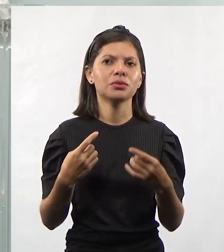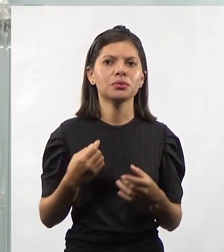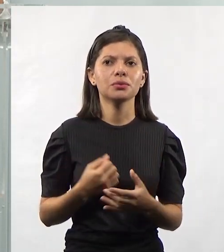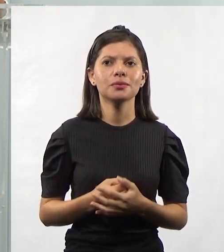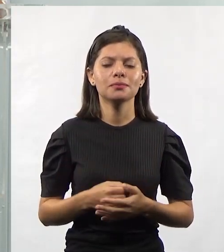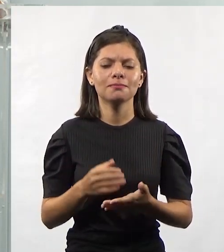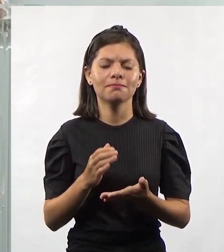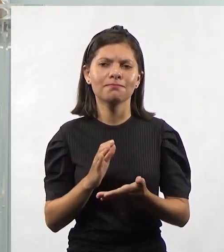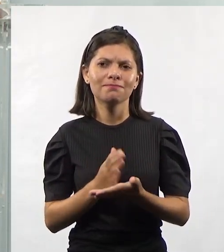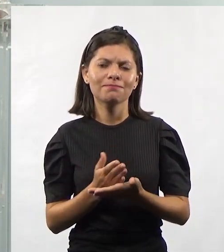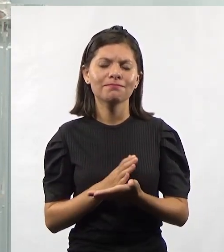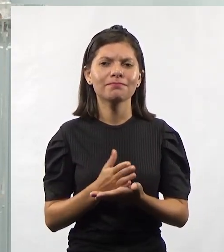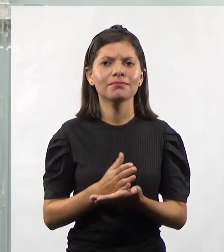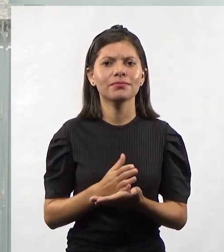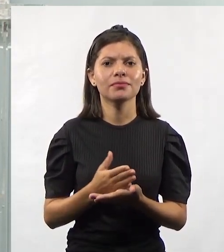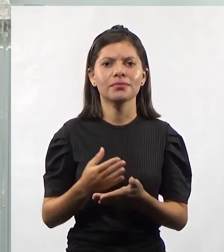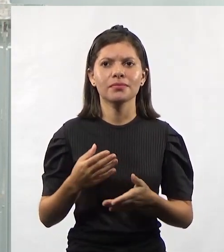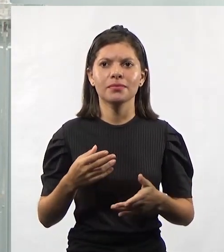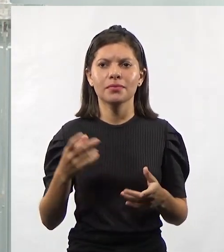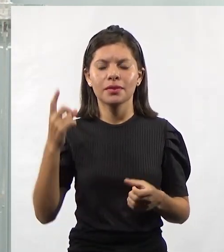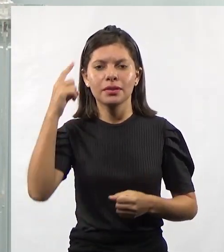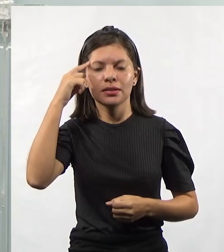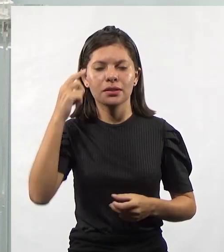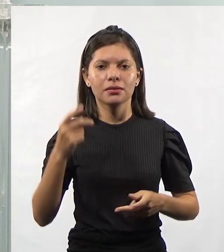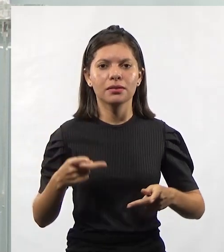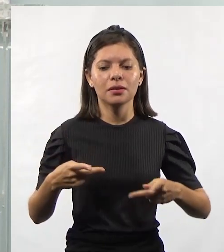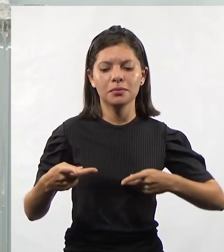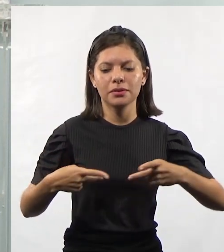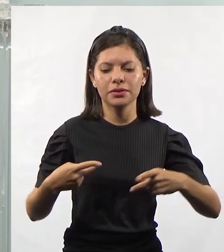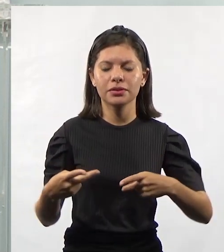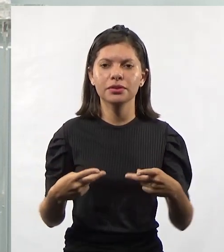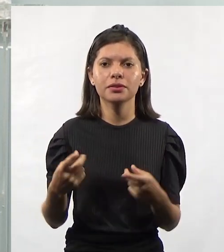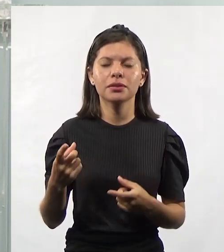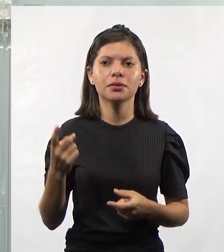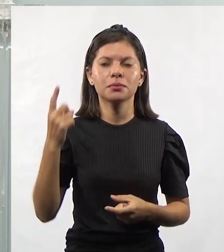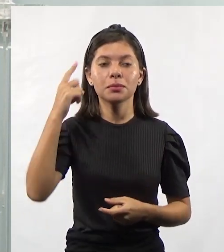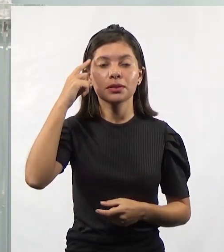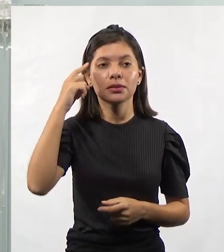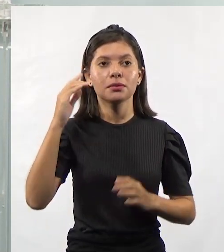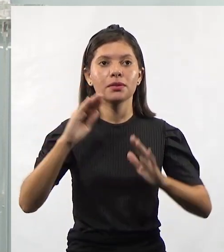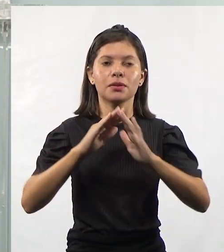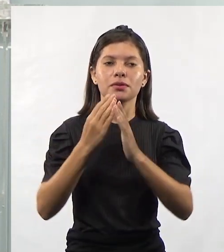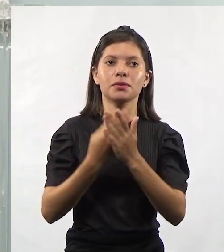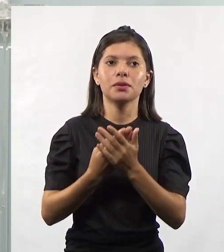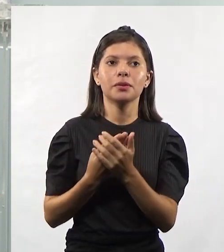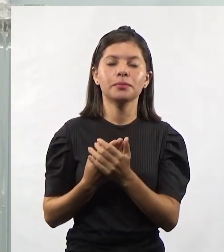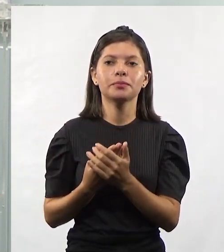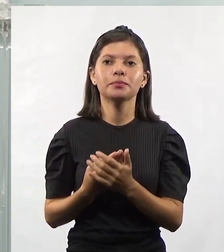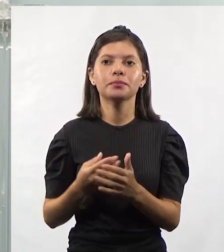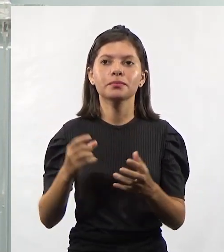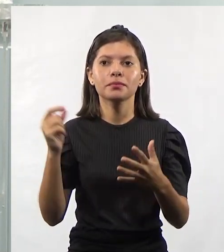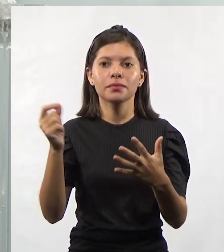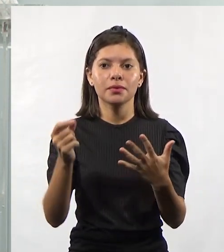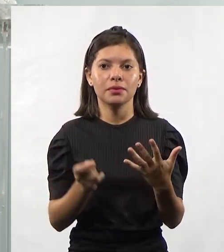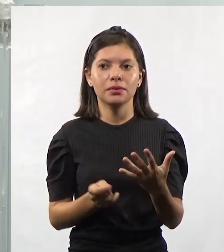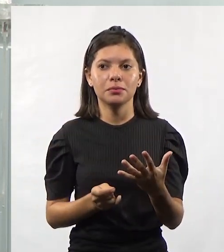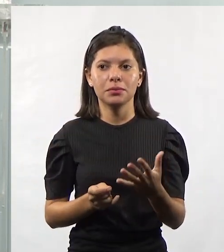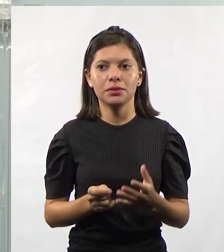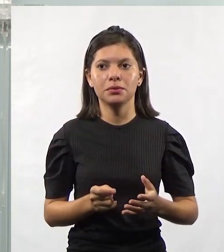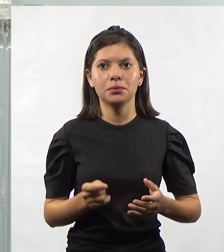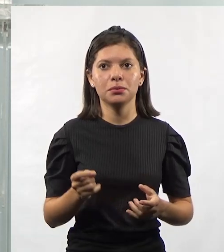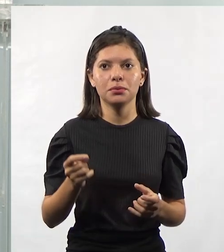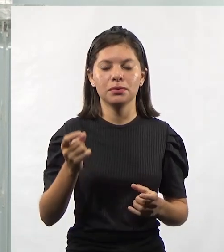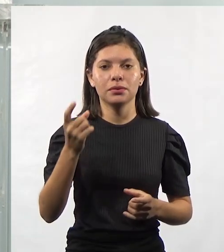É pensado quando a gente está planejando, quando a gente está pensando na nossa aula, quando a gente está pensando na nossa escola. Mas é um